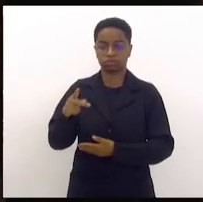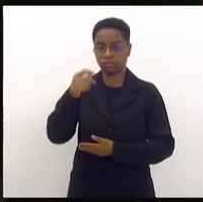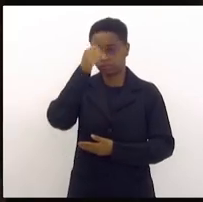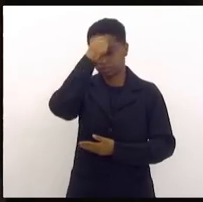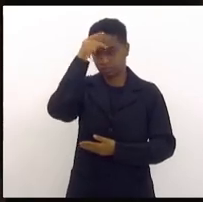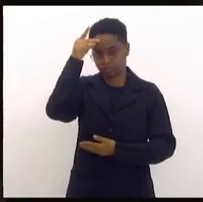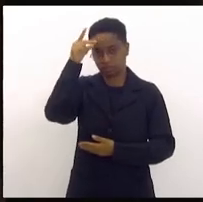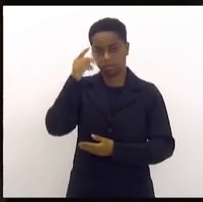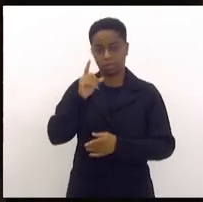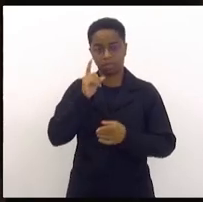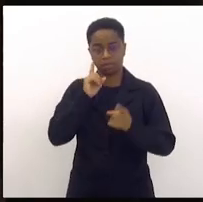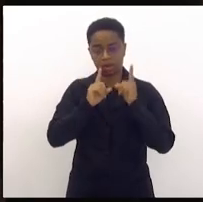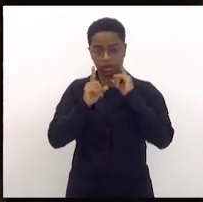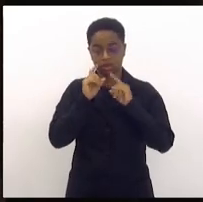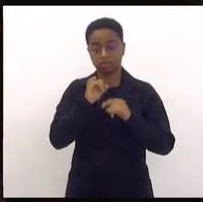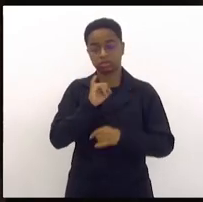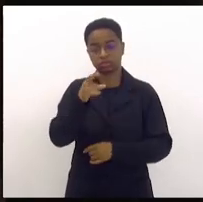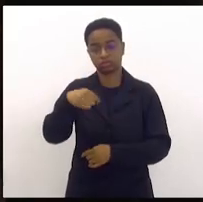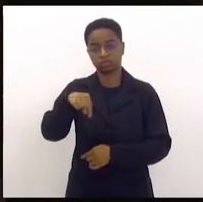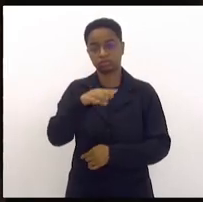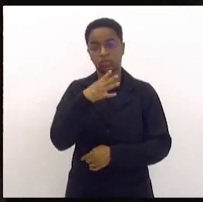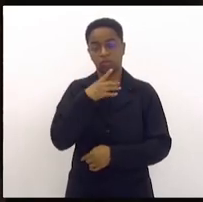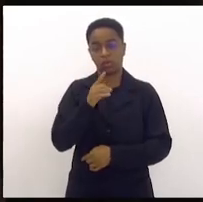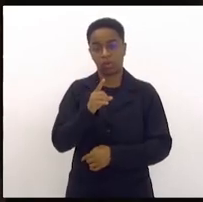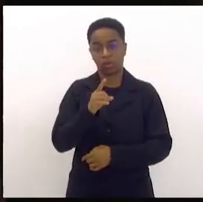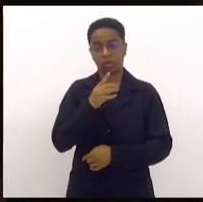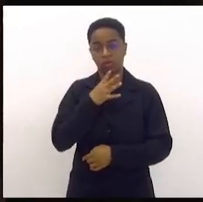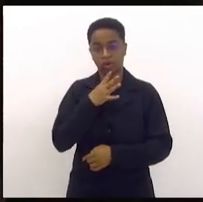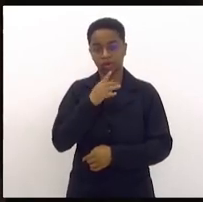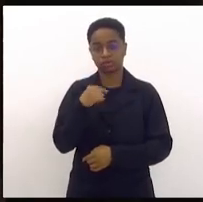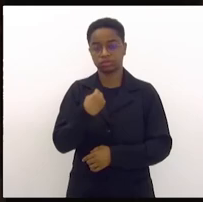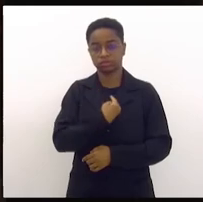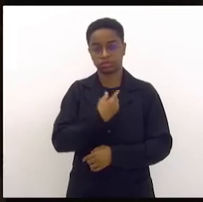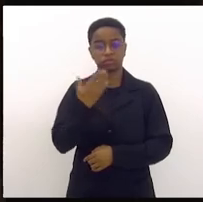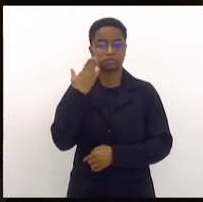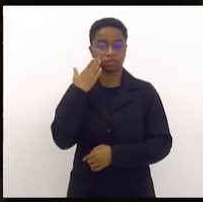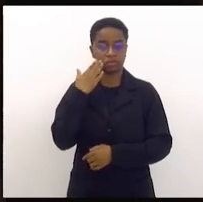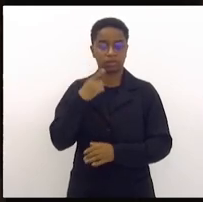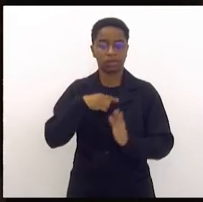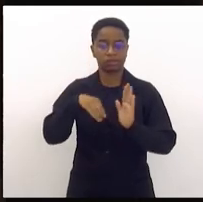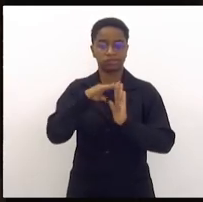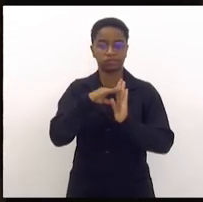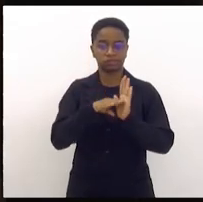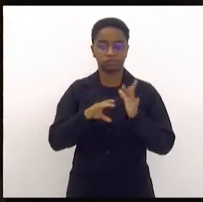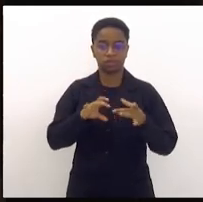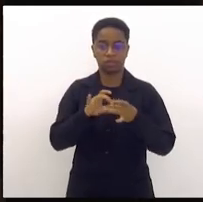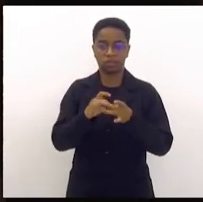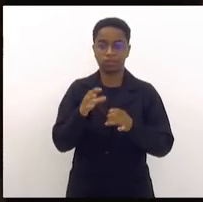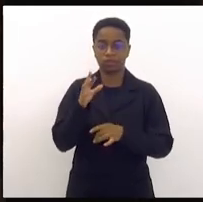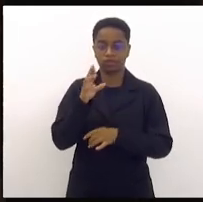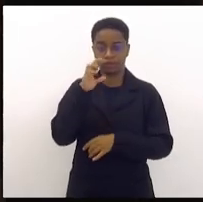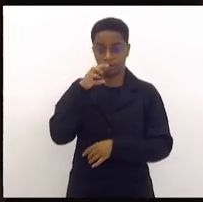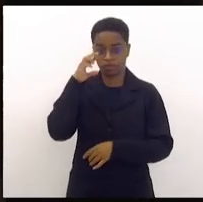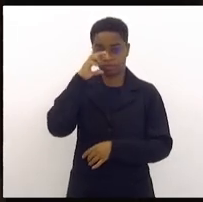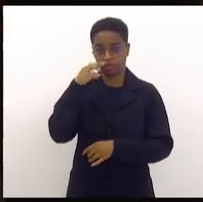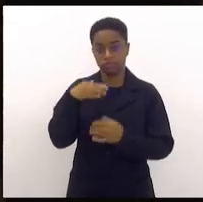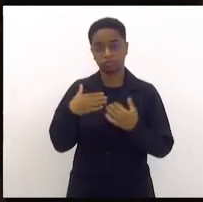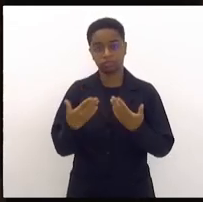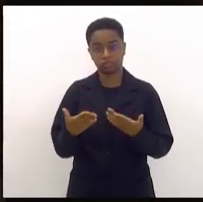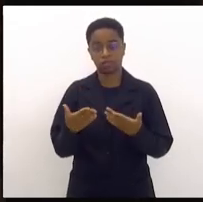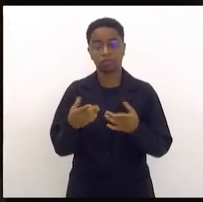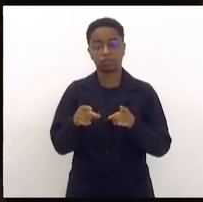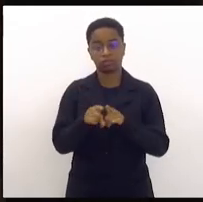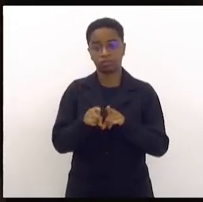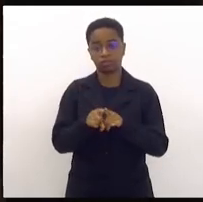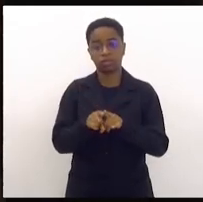Maricá. Quem conhece o nosso mandato sabe que ele sempre foi pautado nas fiscalizações. E não poderia